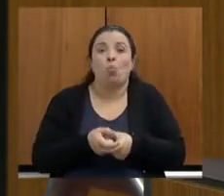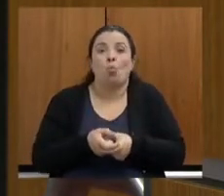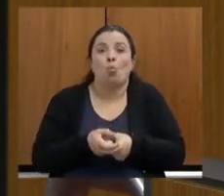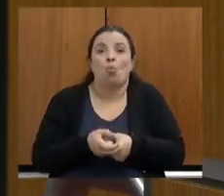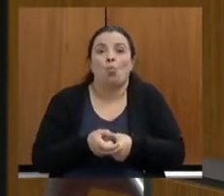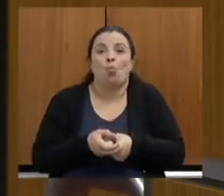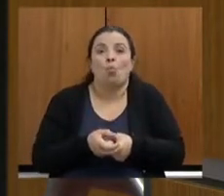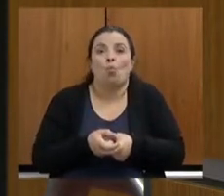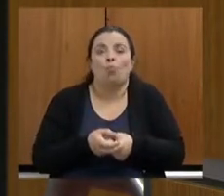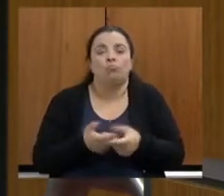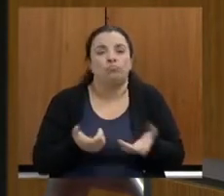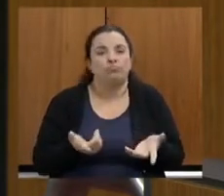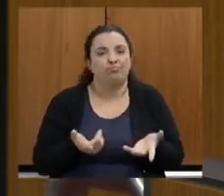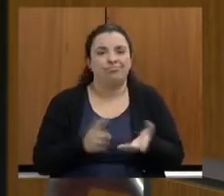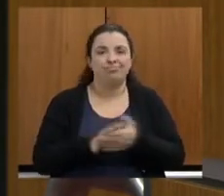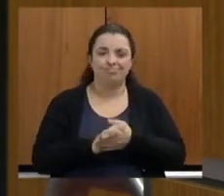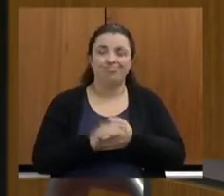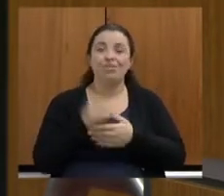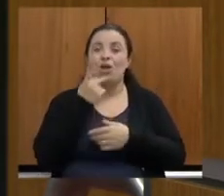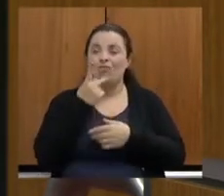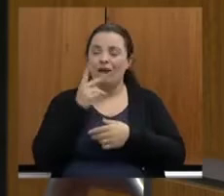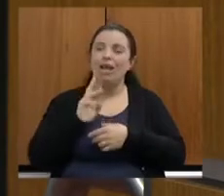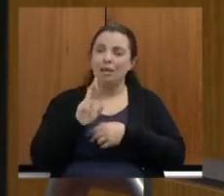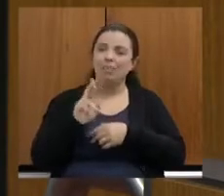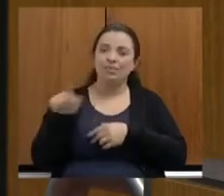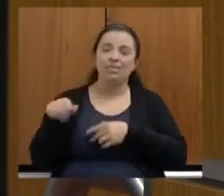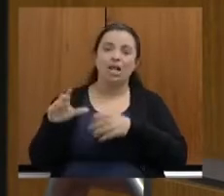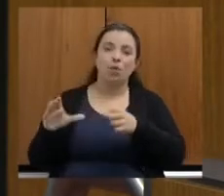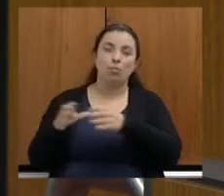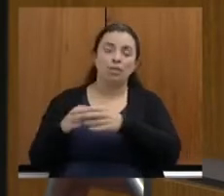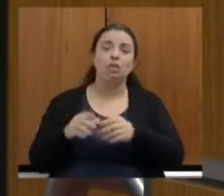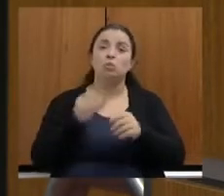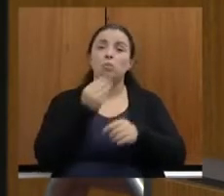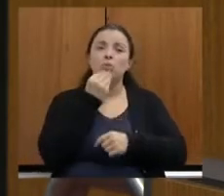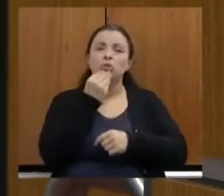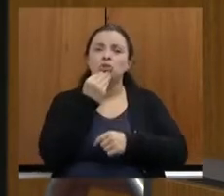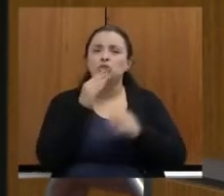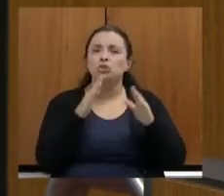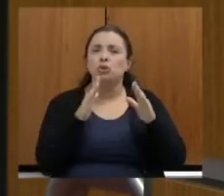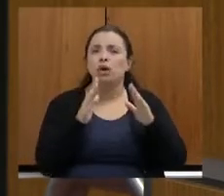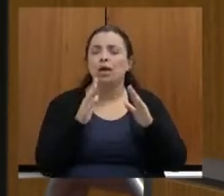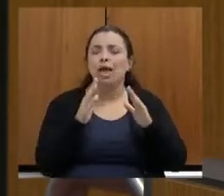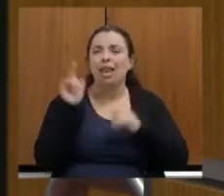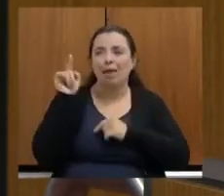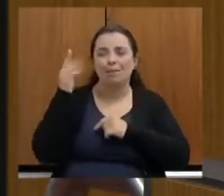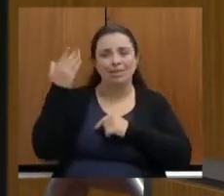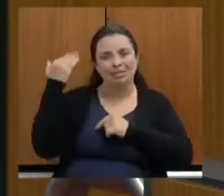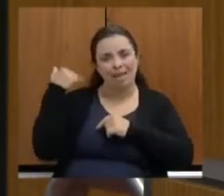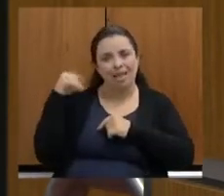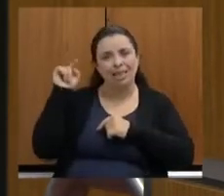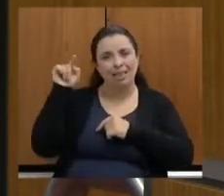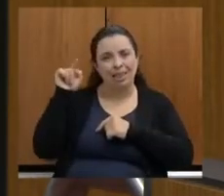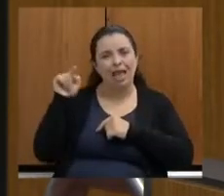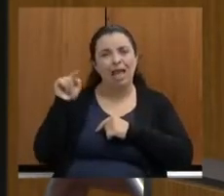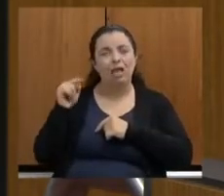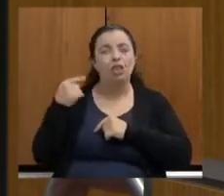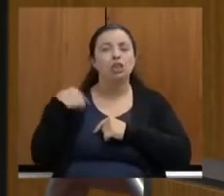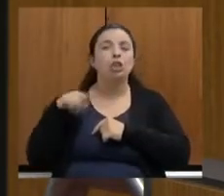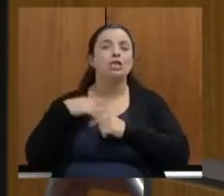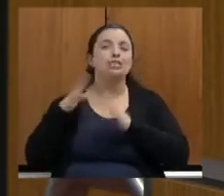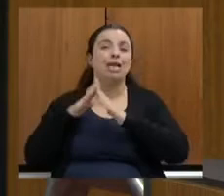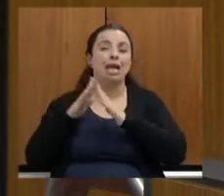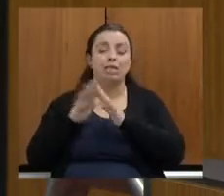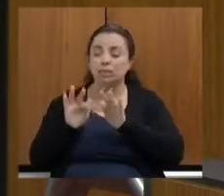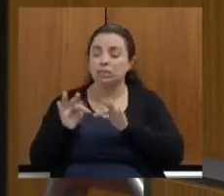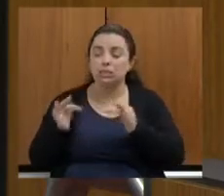eu falo muito pela minha comunidade que a gente podia ter casa simples a nossa casa podia ser pequena mas era nossa